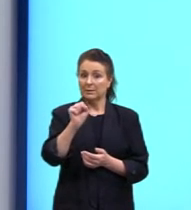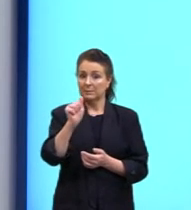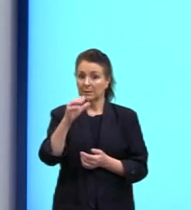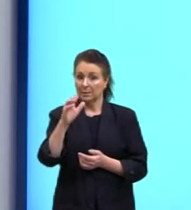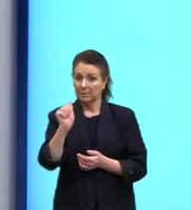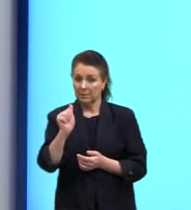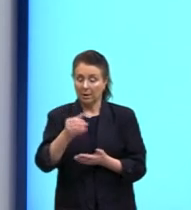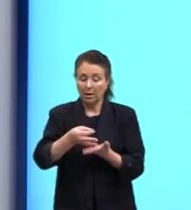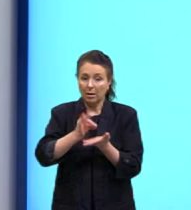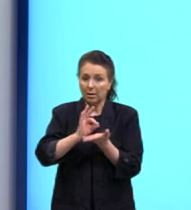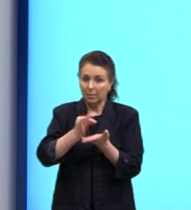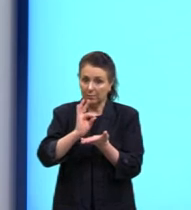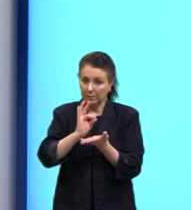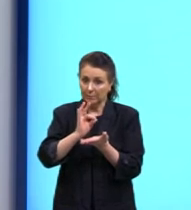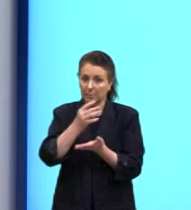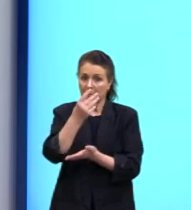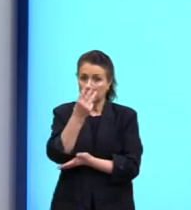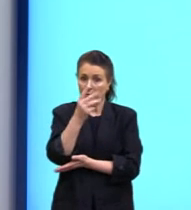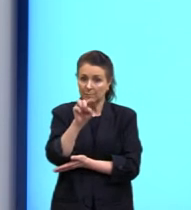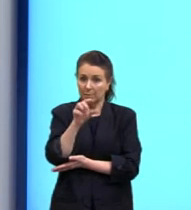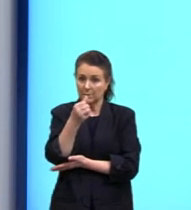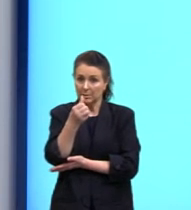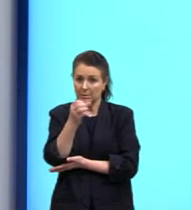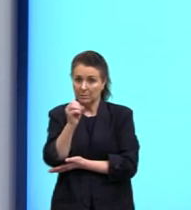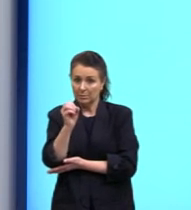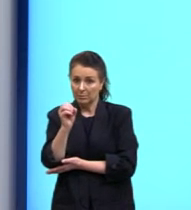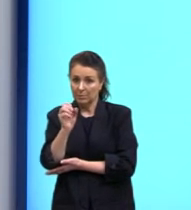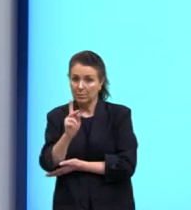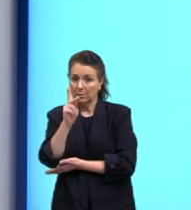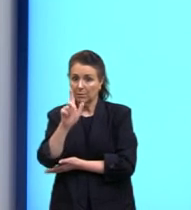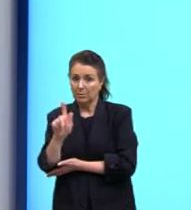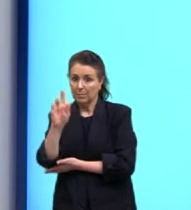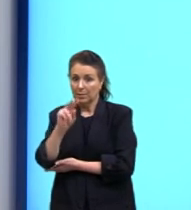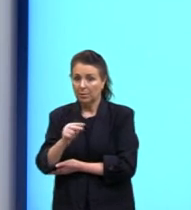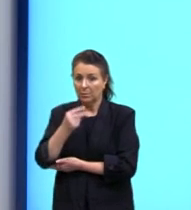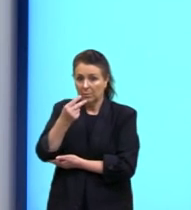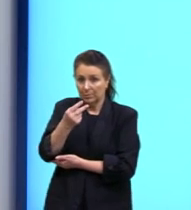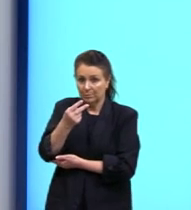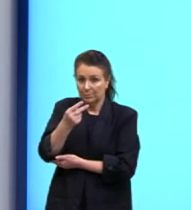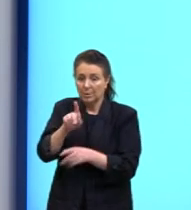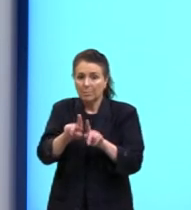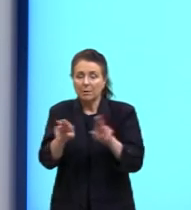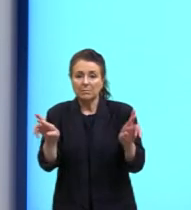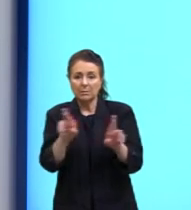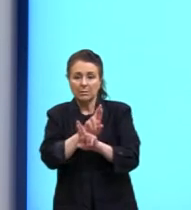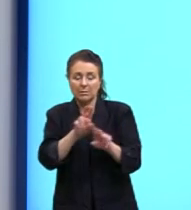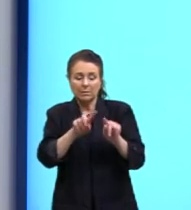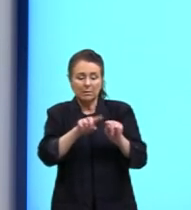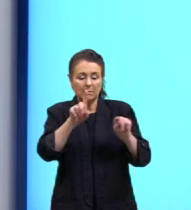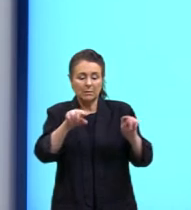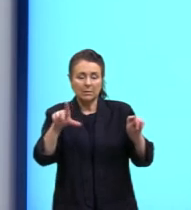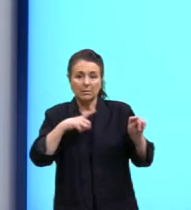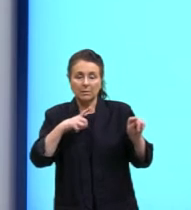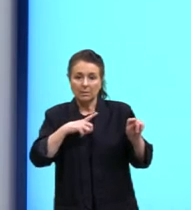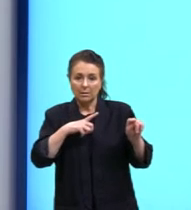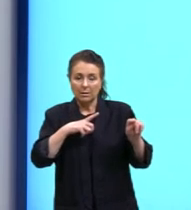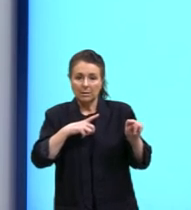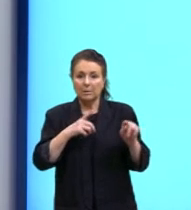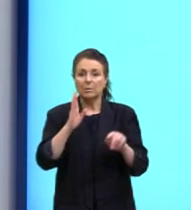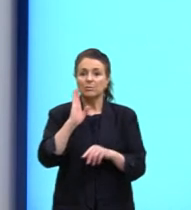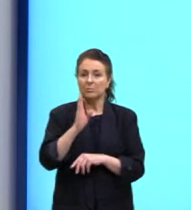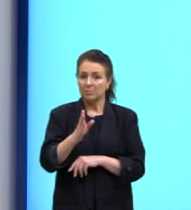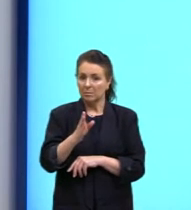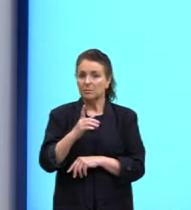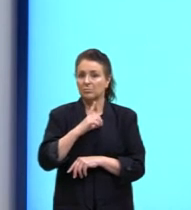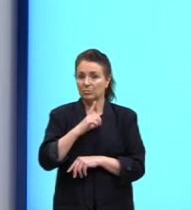corresponde a 3.600 quilogramas quadrados mas a relação a variância que nós tínhamos ela já era